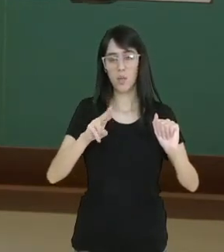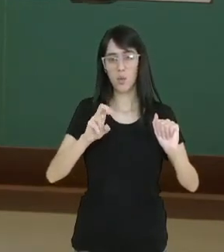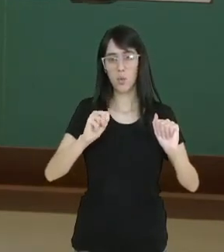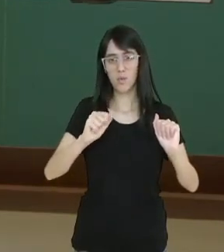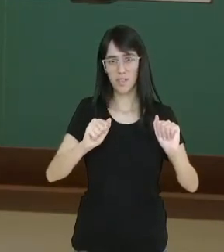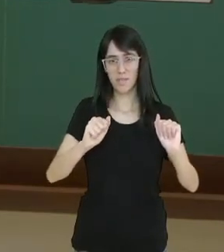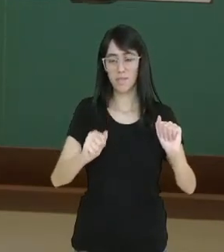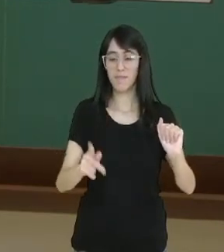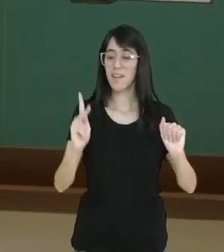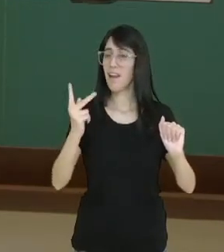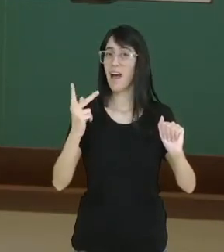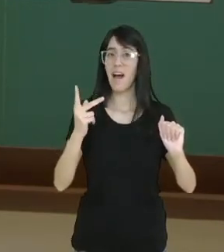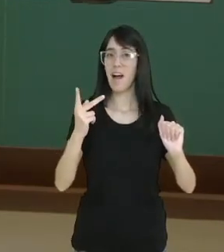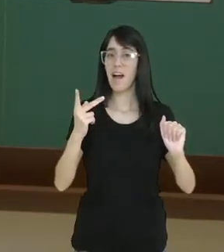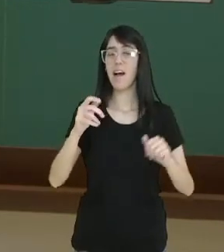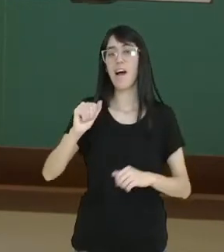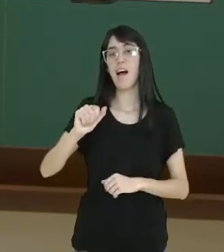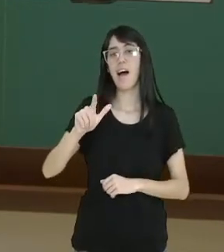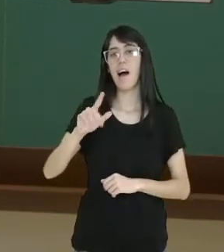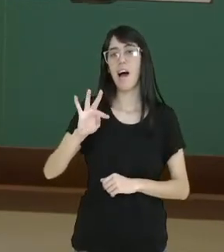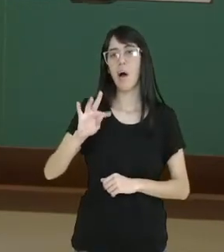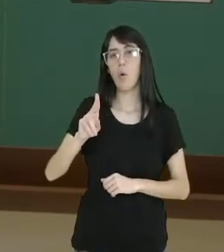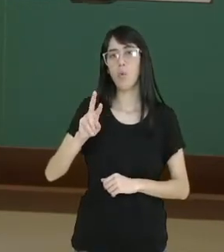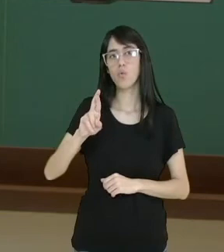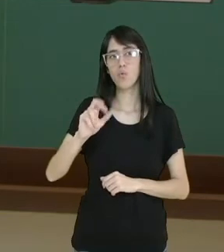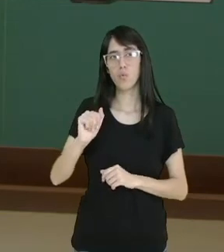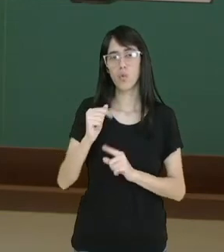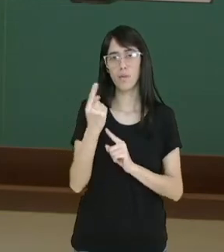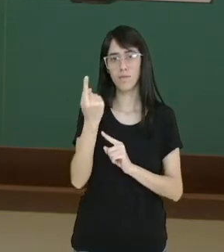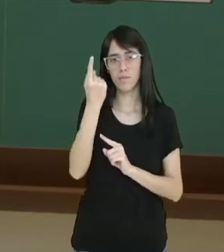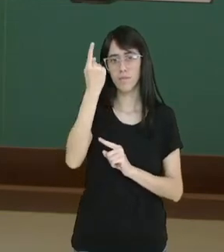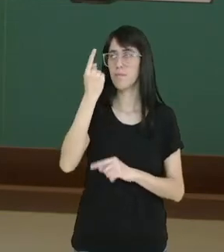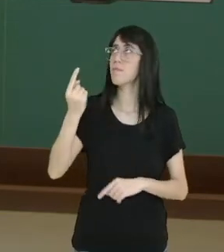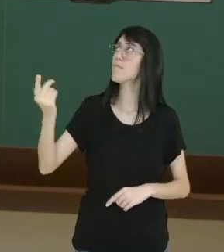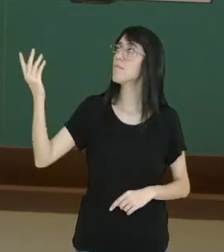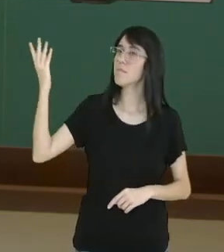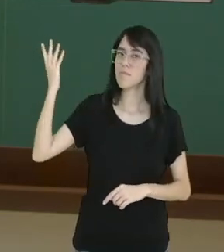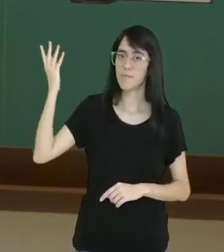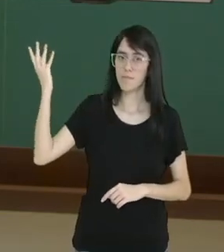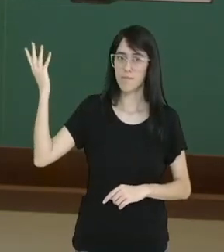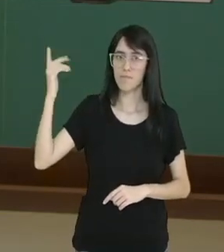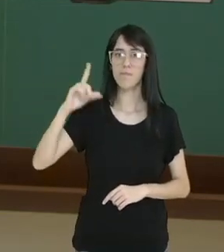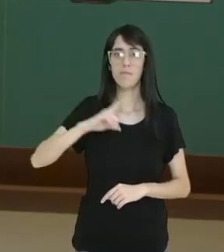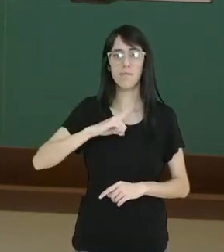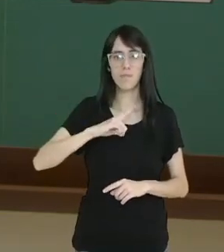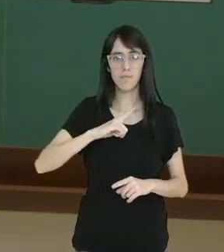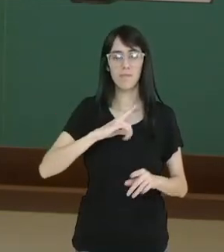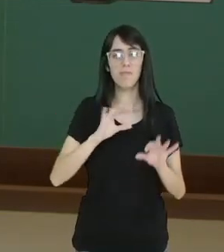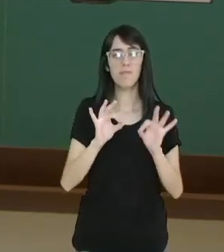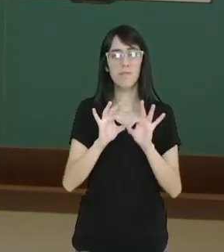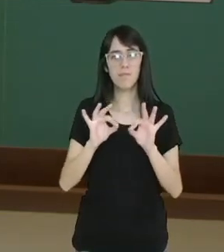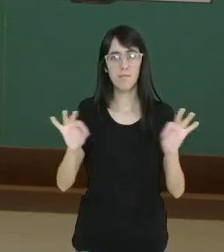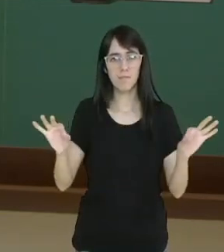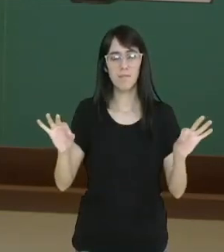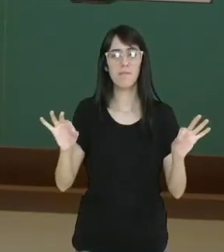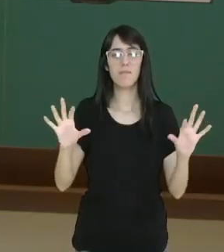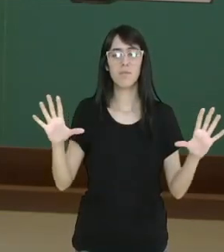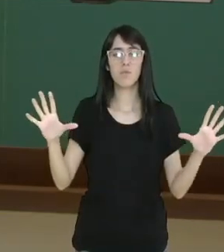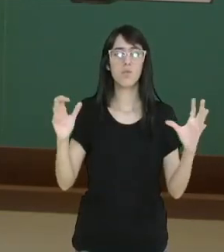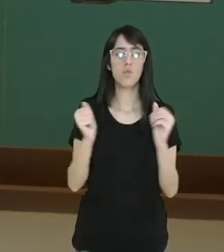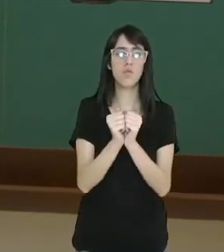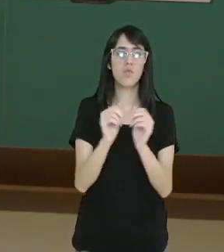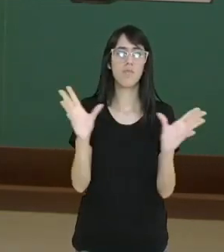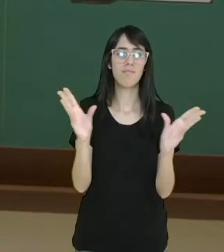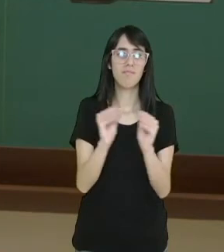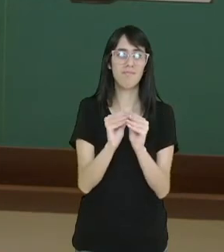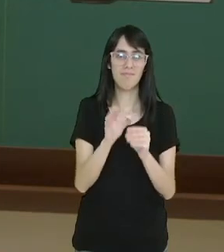uma relação que vai estar misturando a medida dos dois catetos, a medida da hipotenusa e junto a